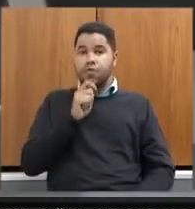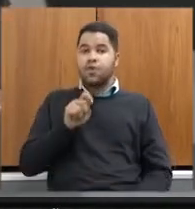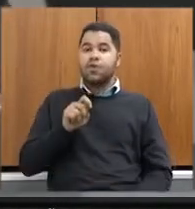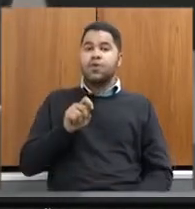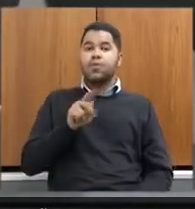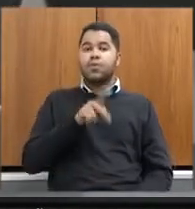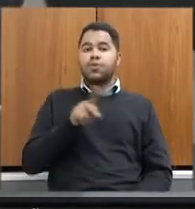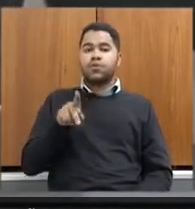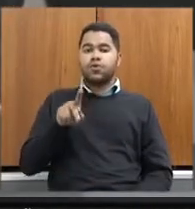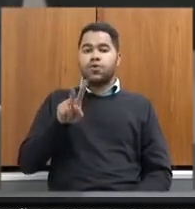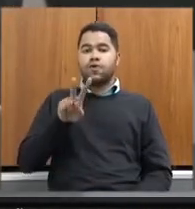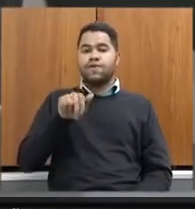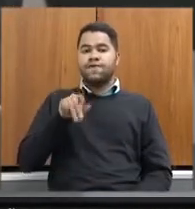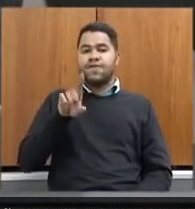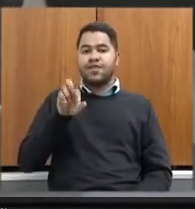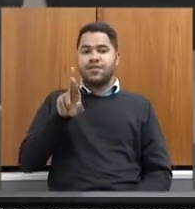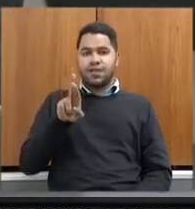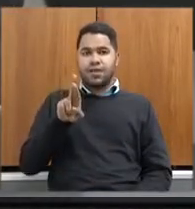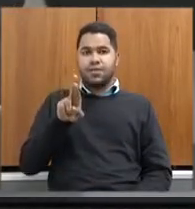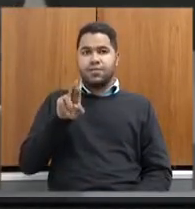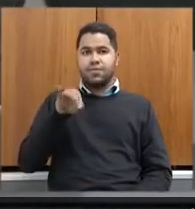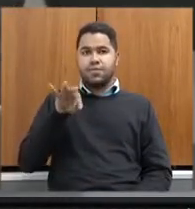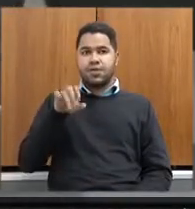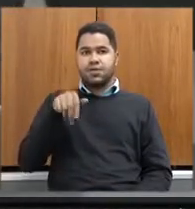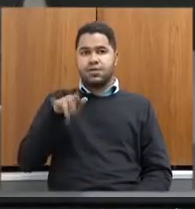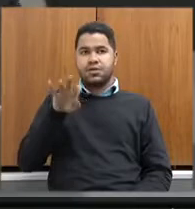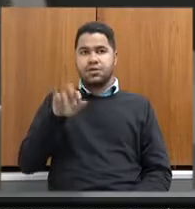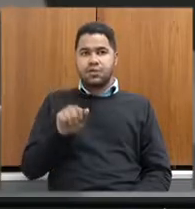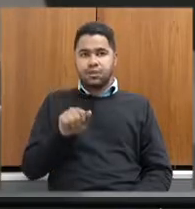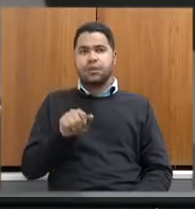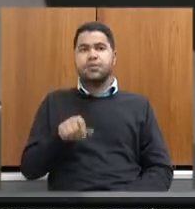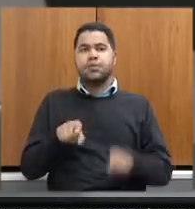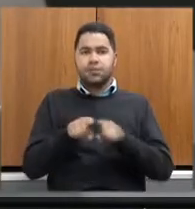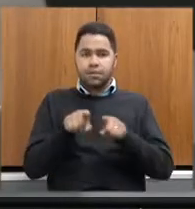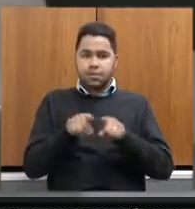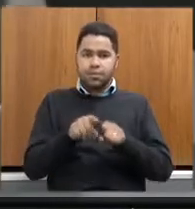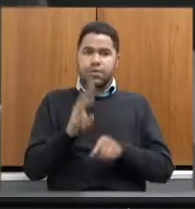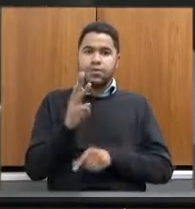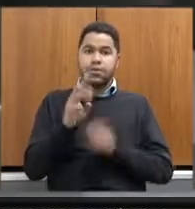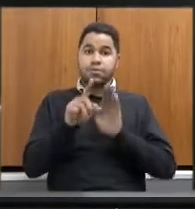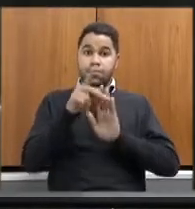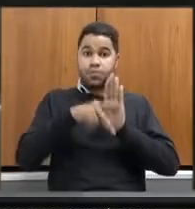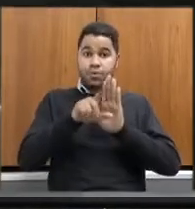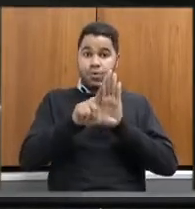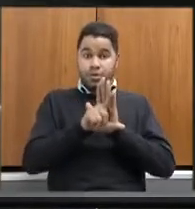Mesquita rendeu 1 o projeto de lei